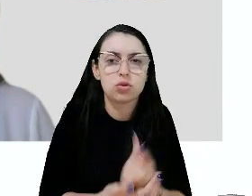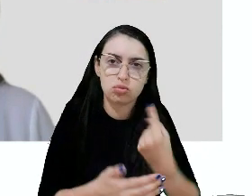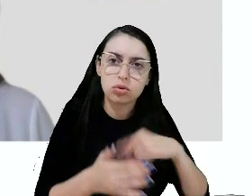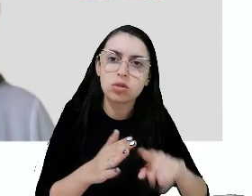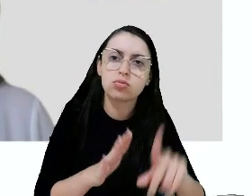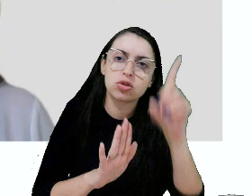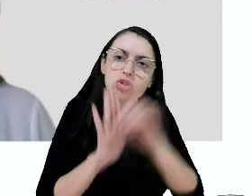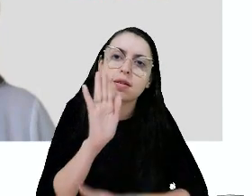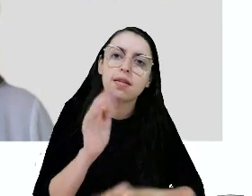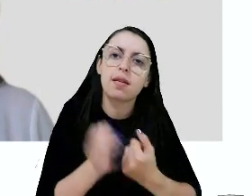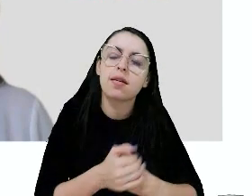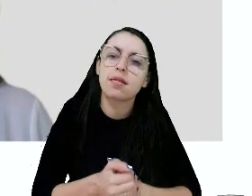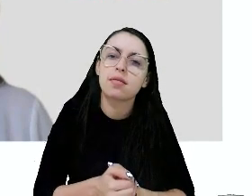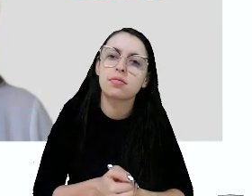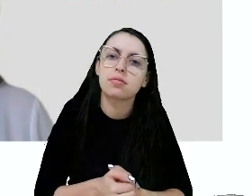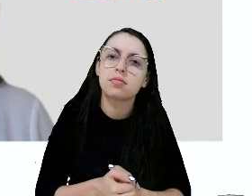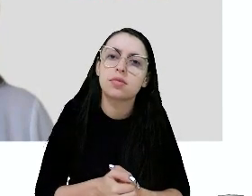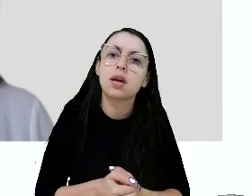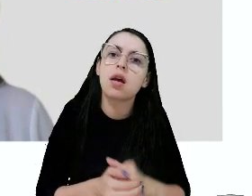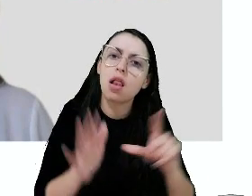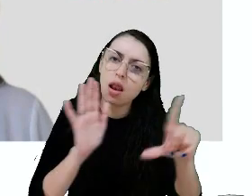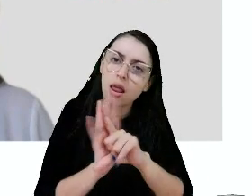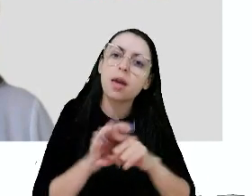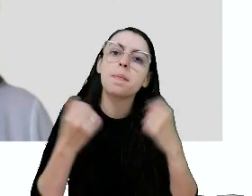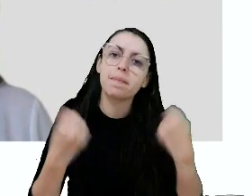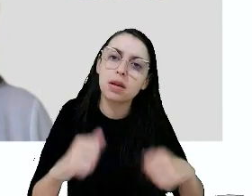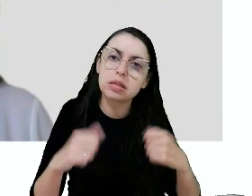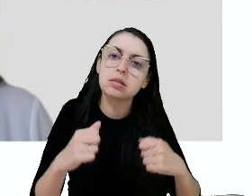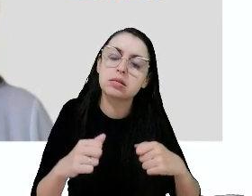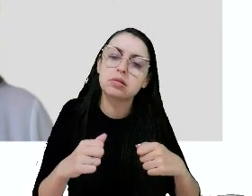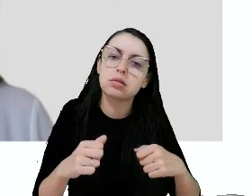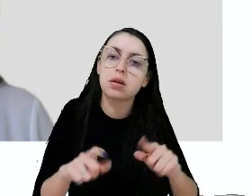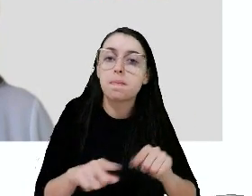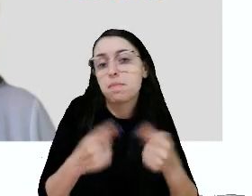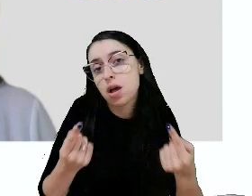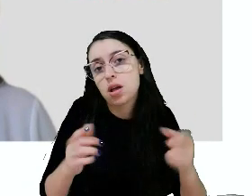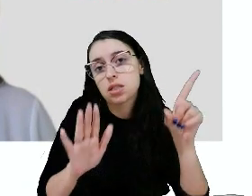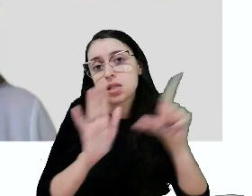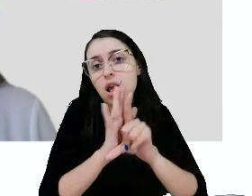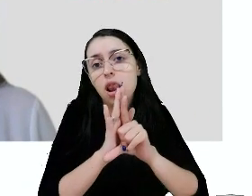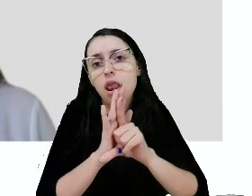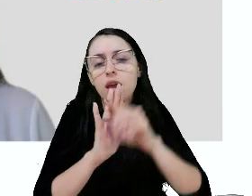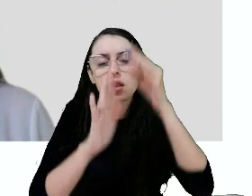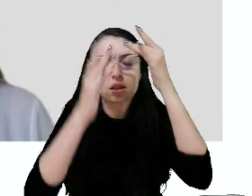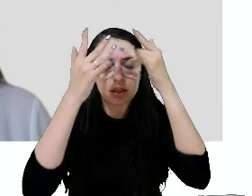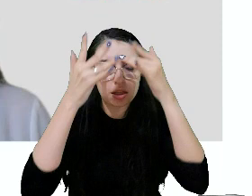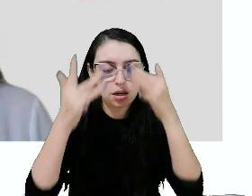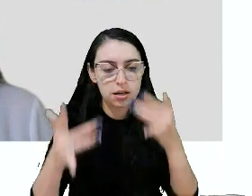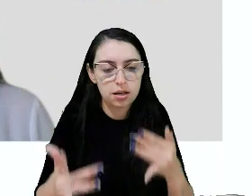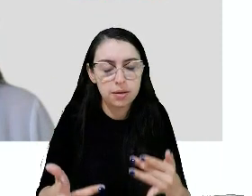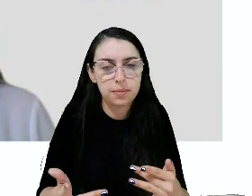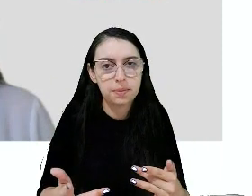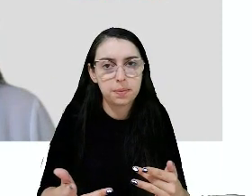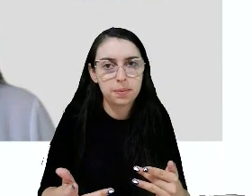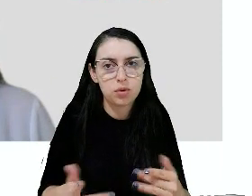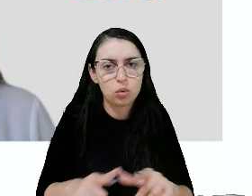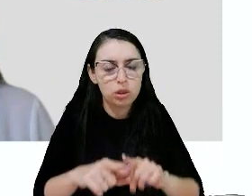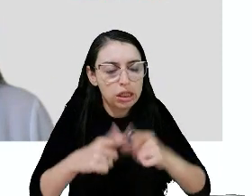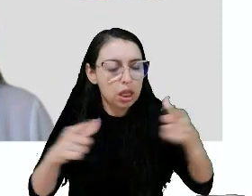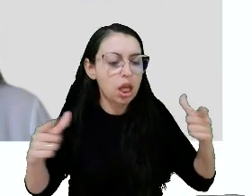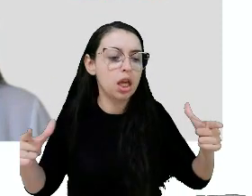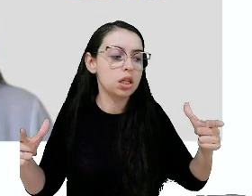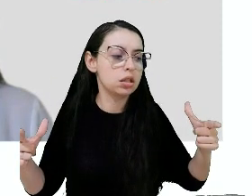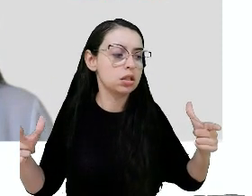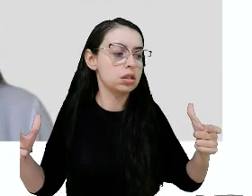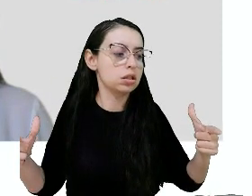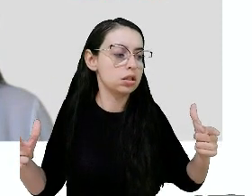professora de filosofia do direito, a lei tem que ser cumprida, mas a lei é um texto que tem que ser